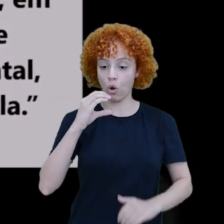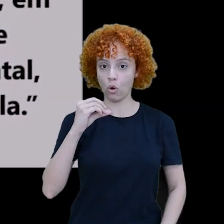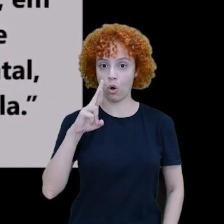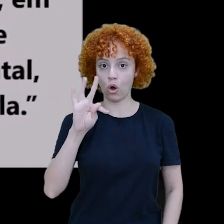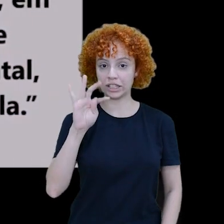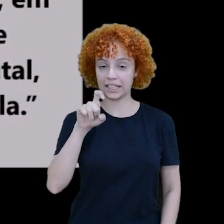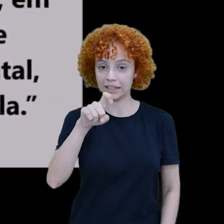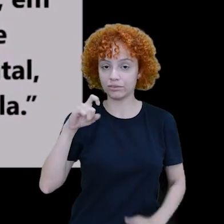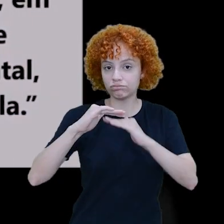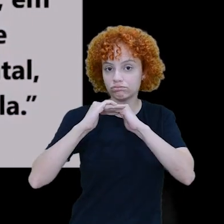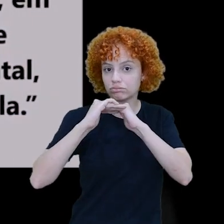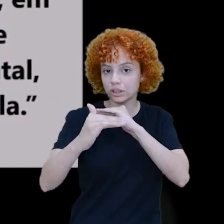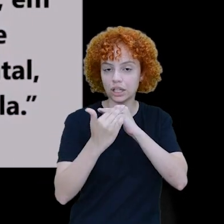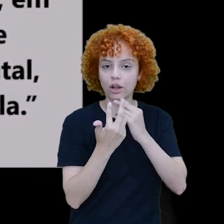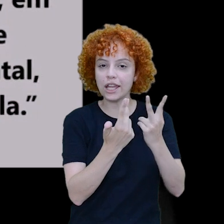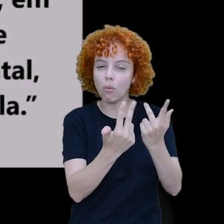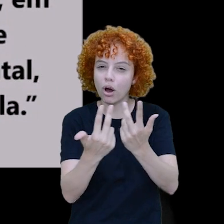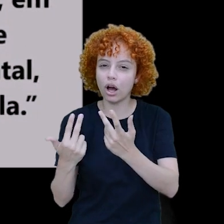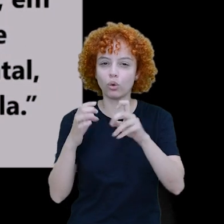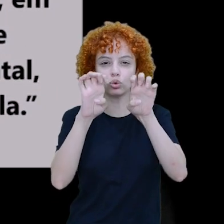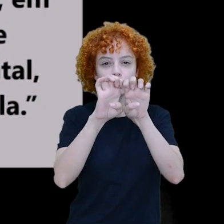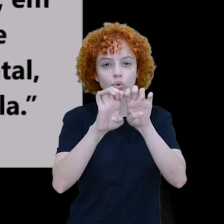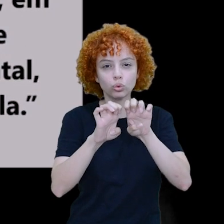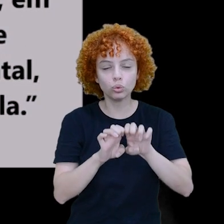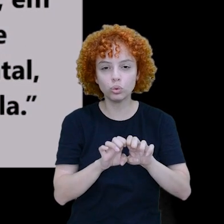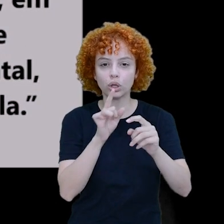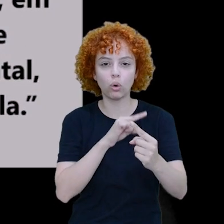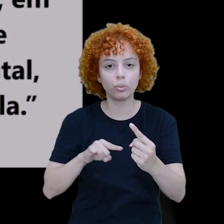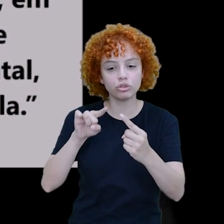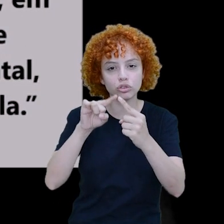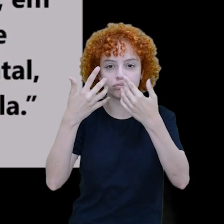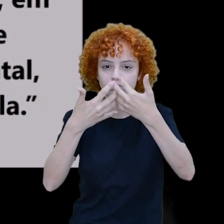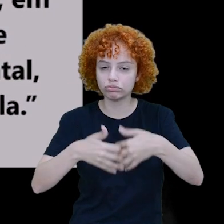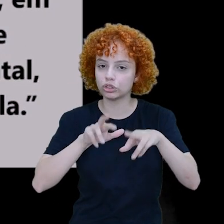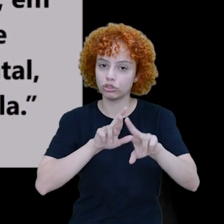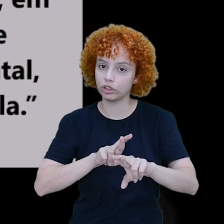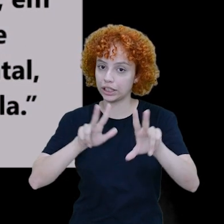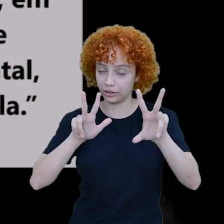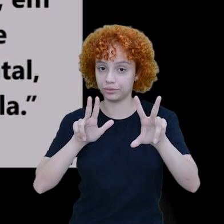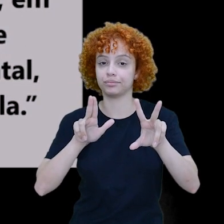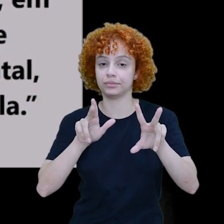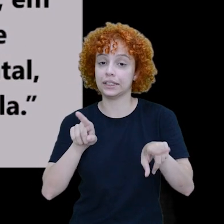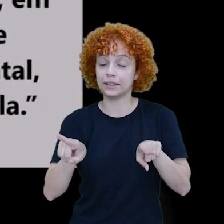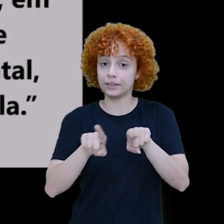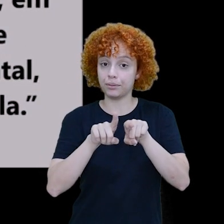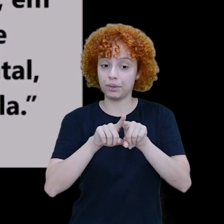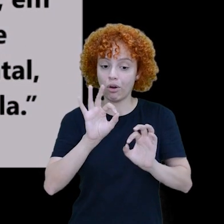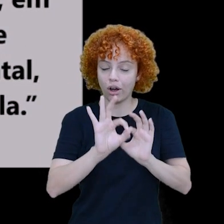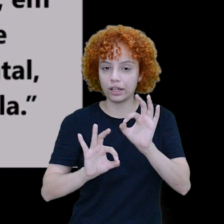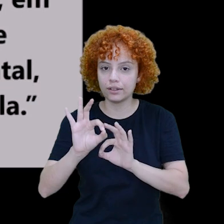córtex cerebral não é homogêneo nem quanto à estrutura, nem no que diz respeito às suas